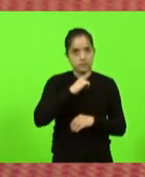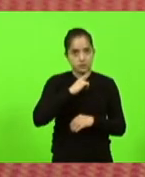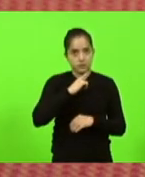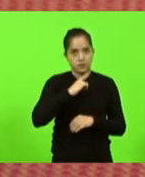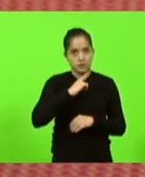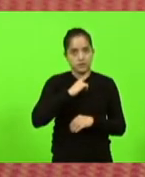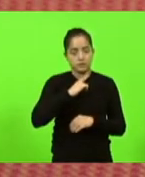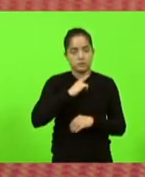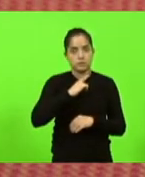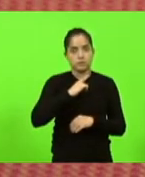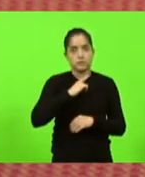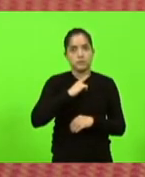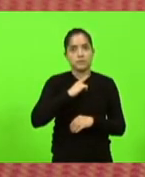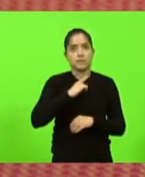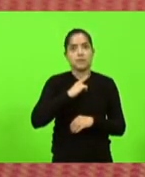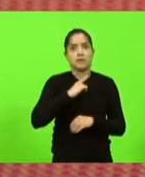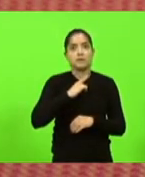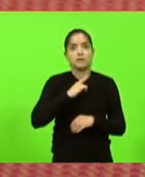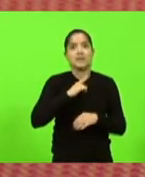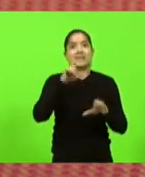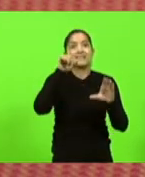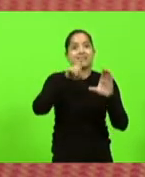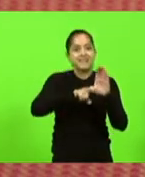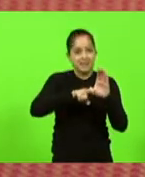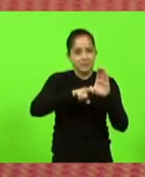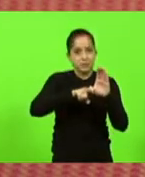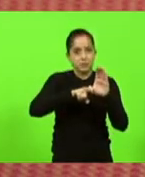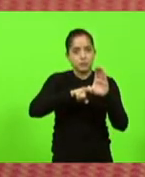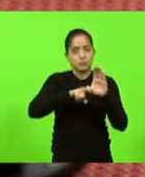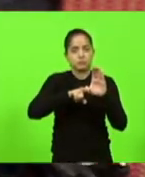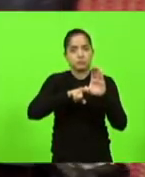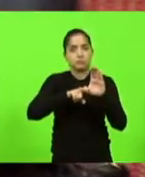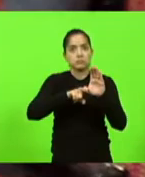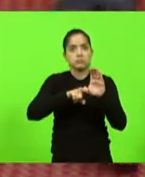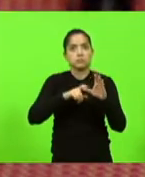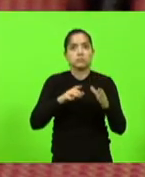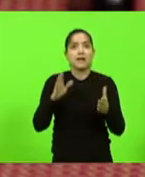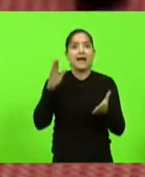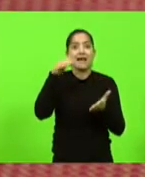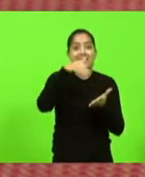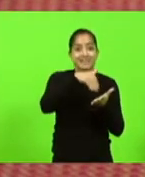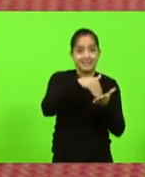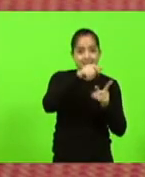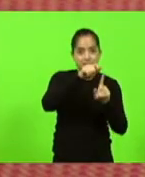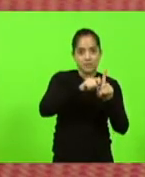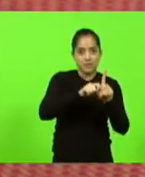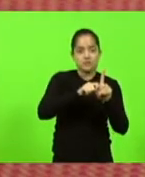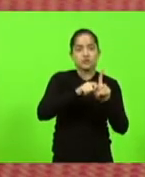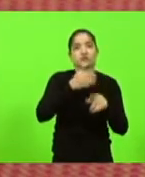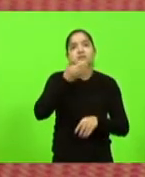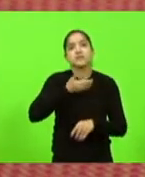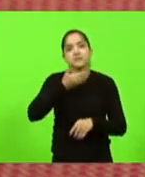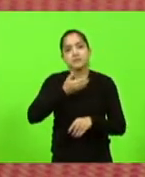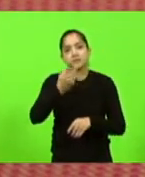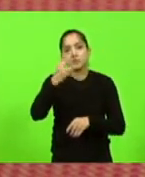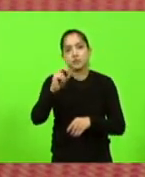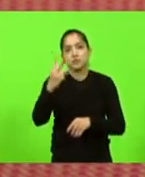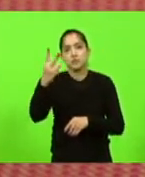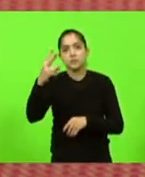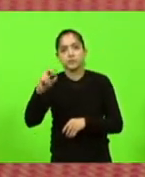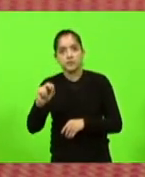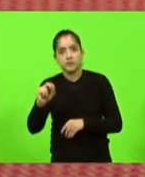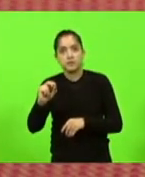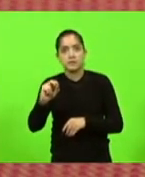prefis é quem tem débito até dezembro de 2020. Ou seja, se o